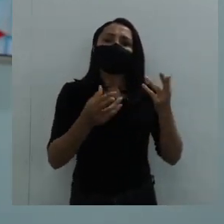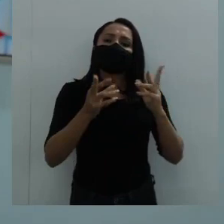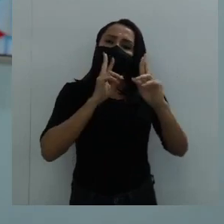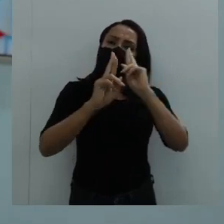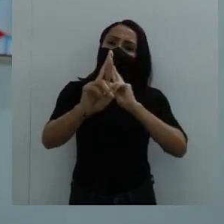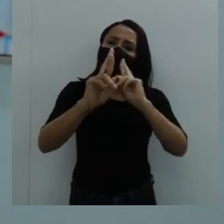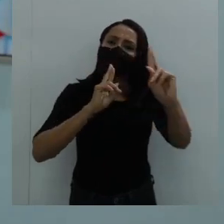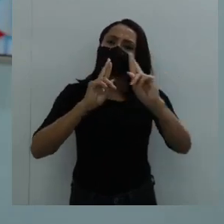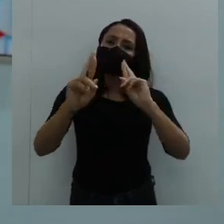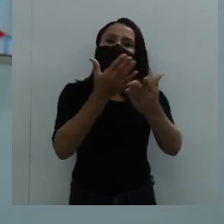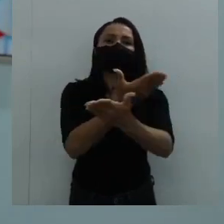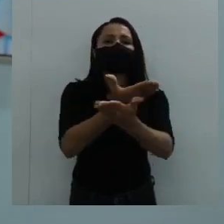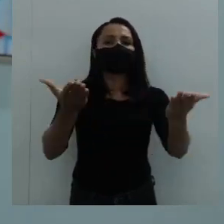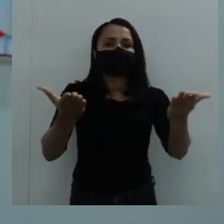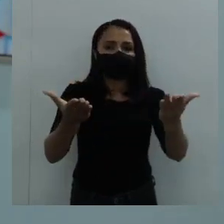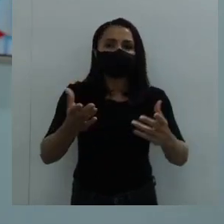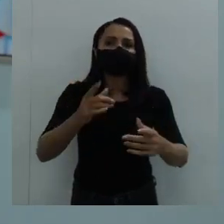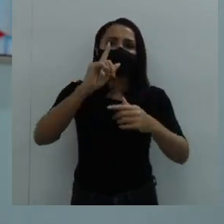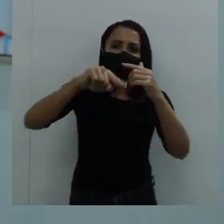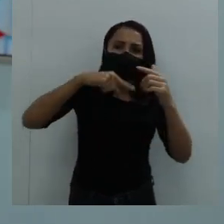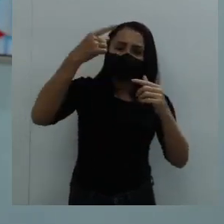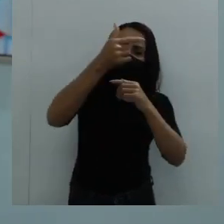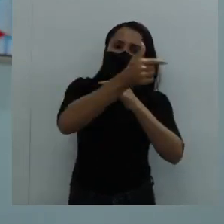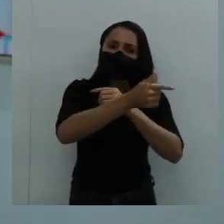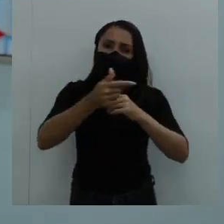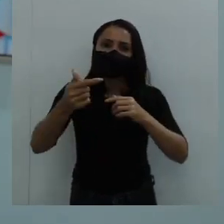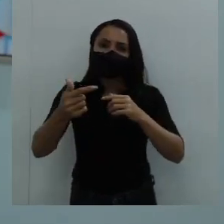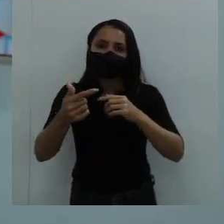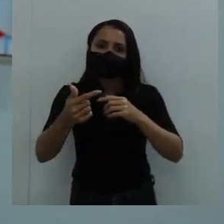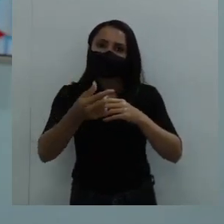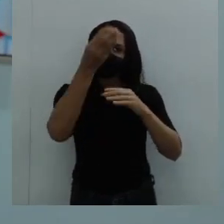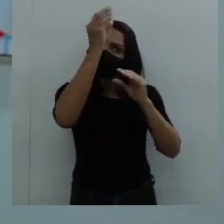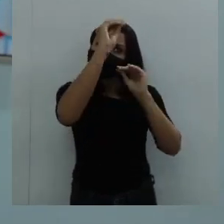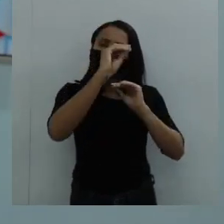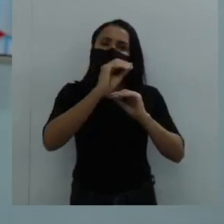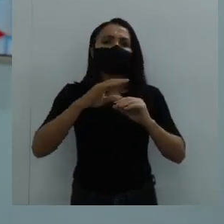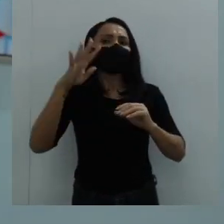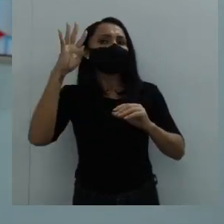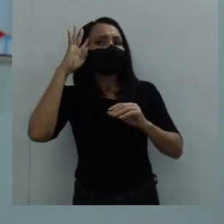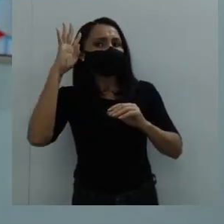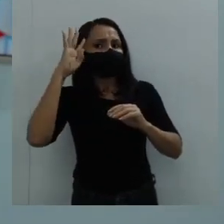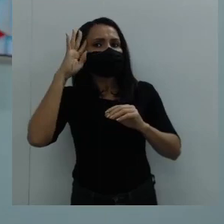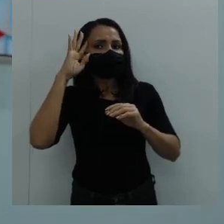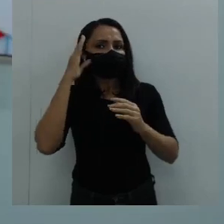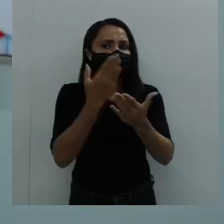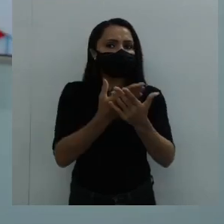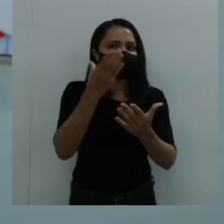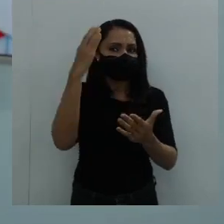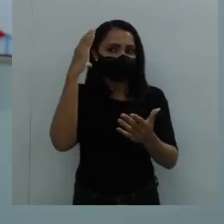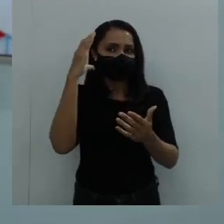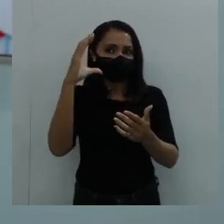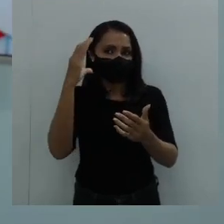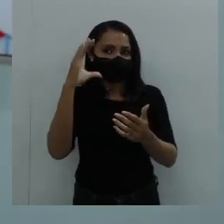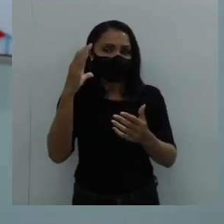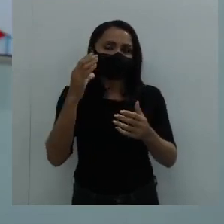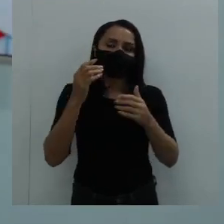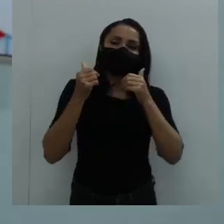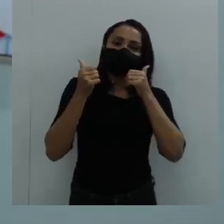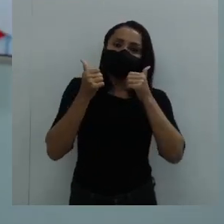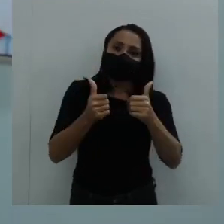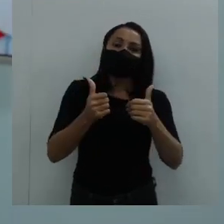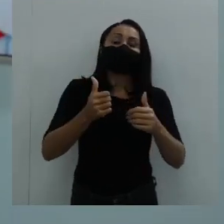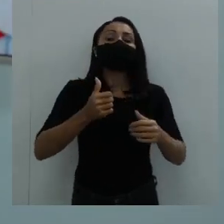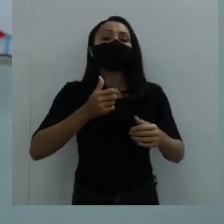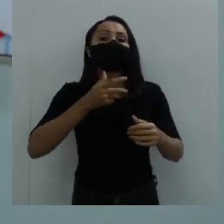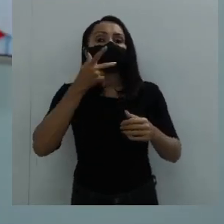perguntas para vocês. Quando for na próxima semana, tá lá, na quarta-feira, a minha aula de ciências. Bom, quando eu vou